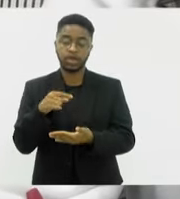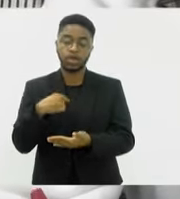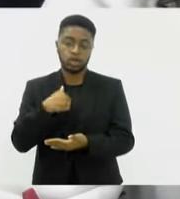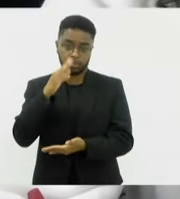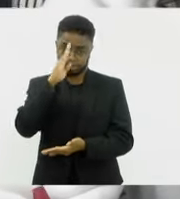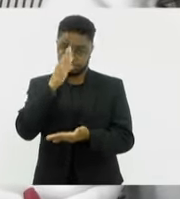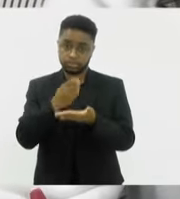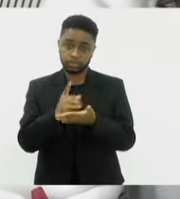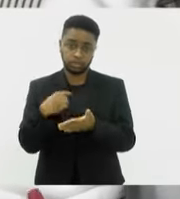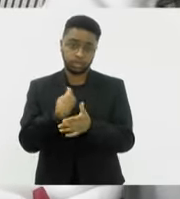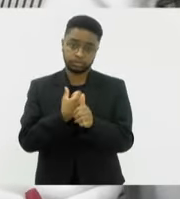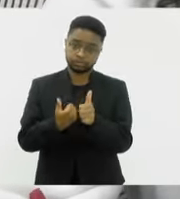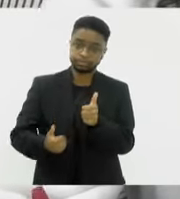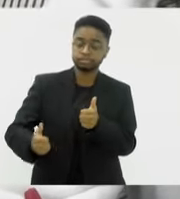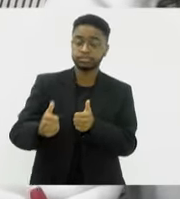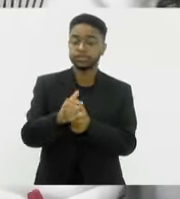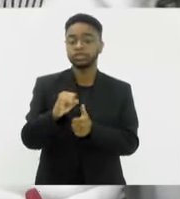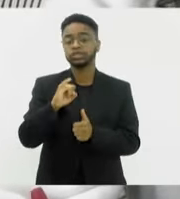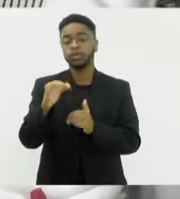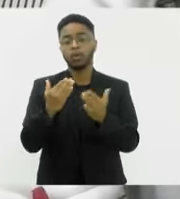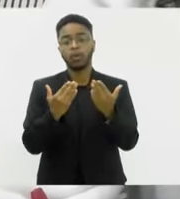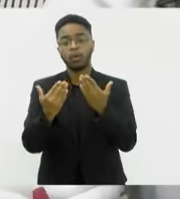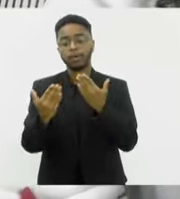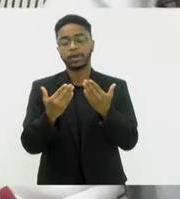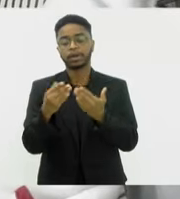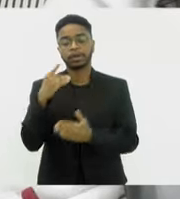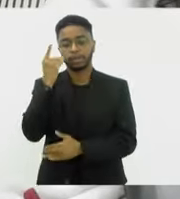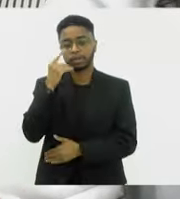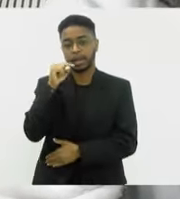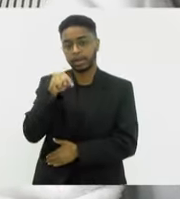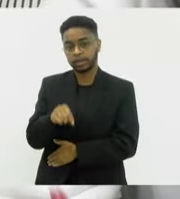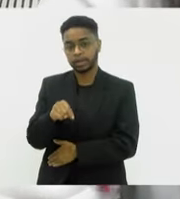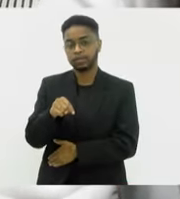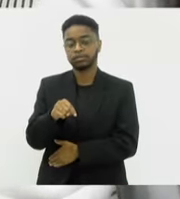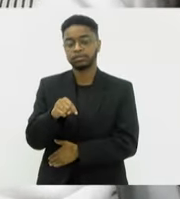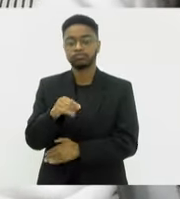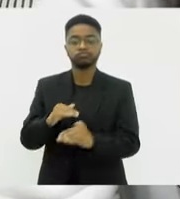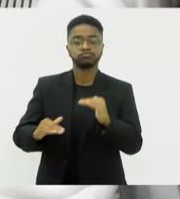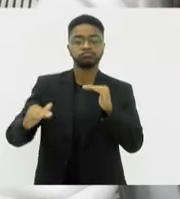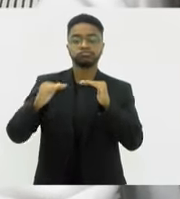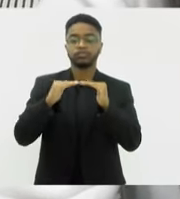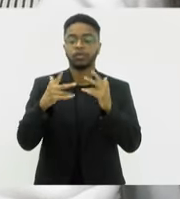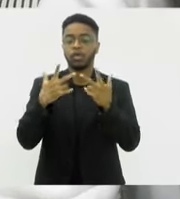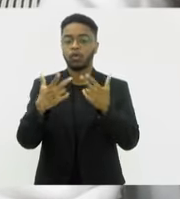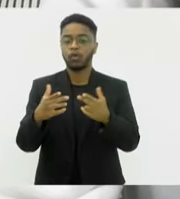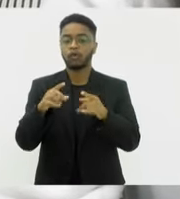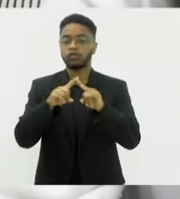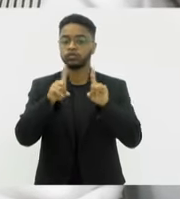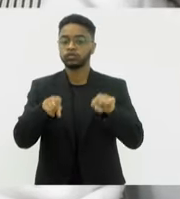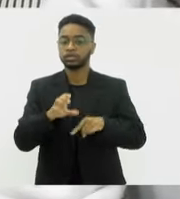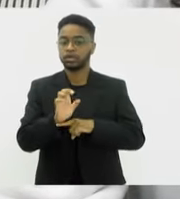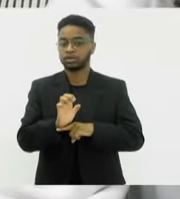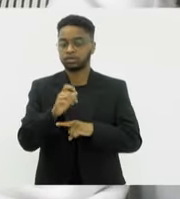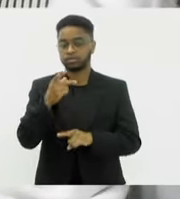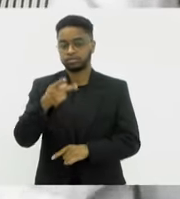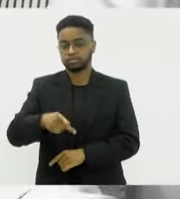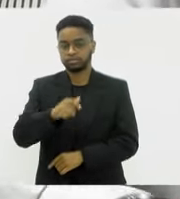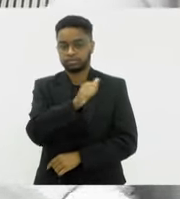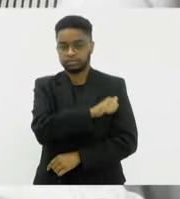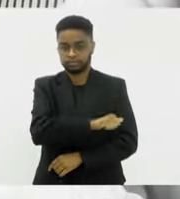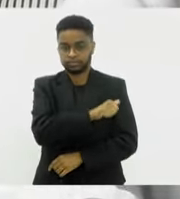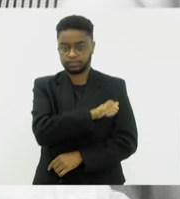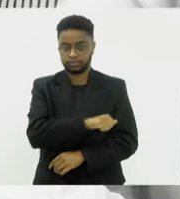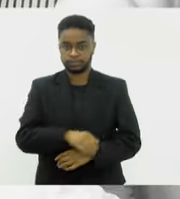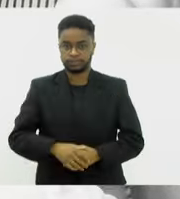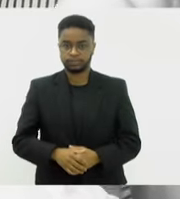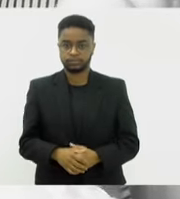frente, já equiparando as parlamentares aqui às servidoras públicas do Estado do Rio de Janeiro. E